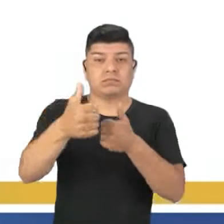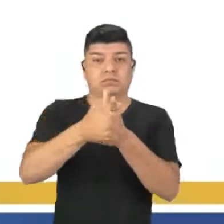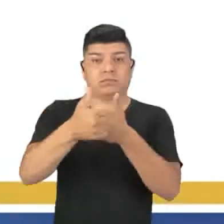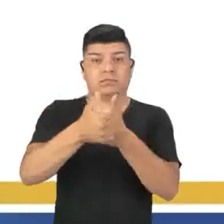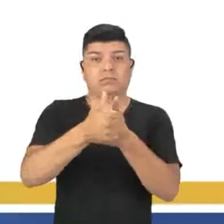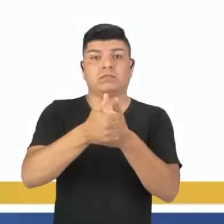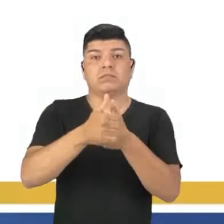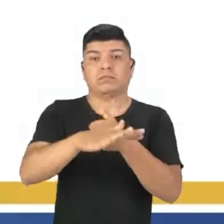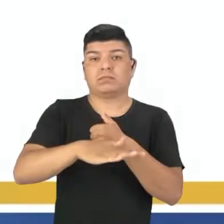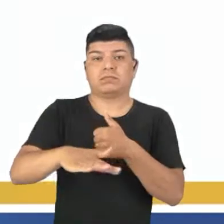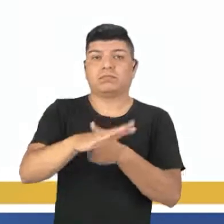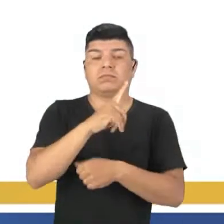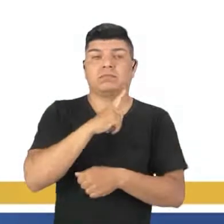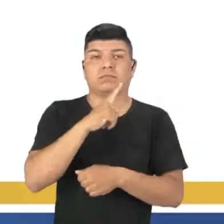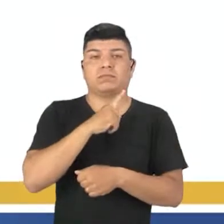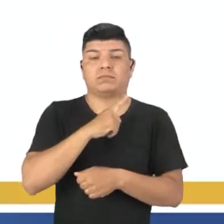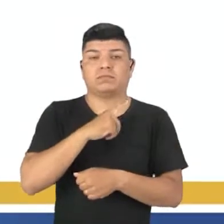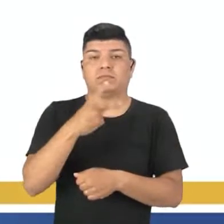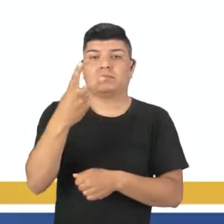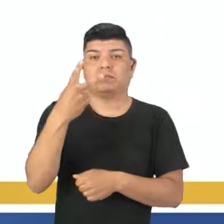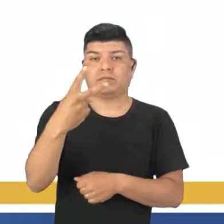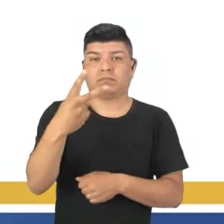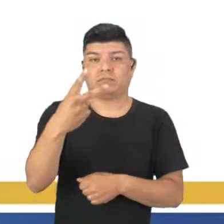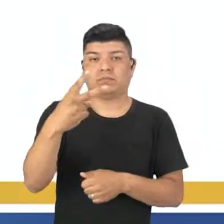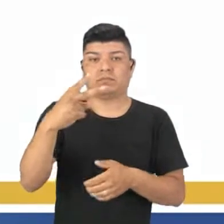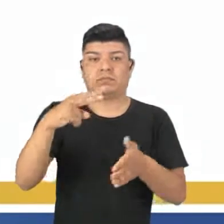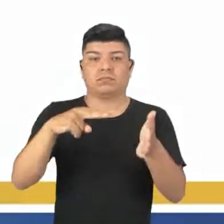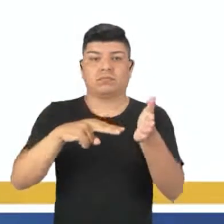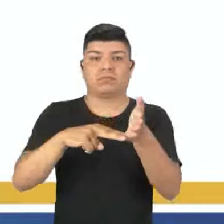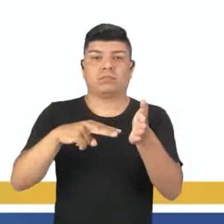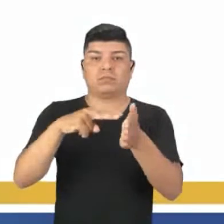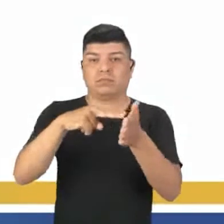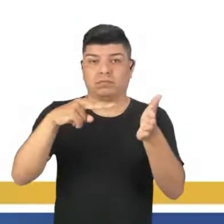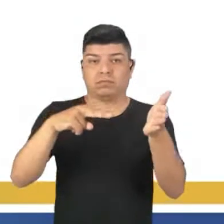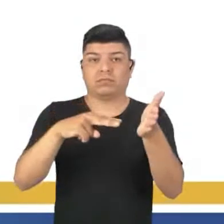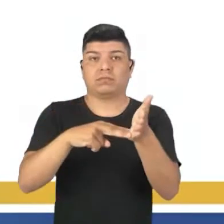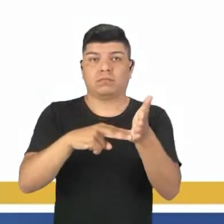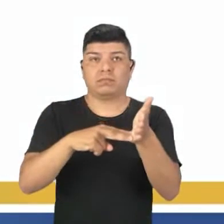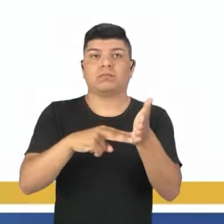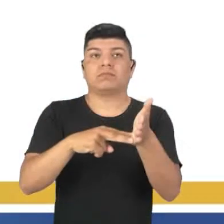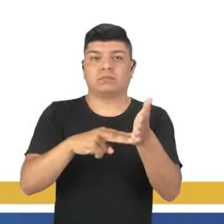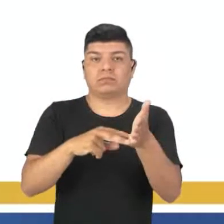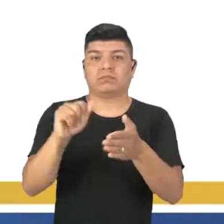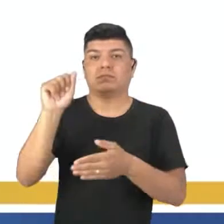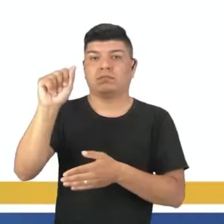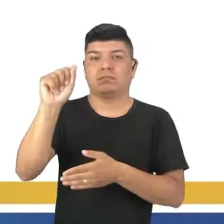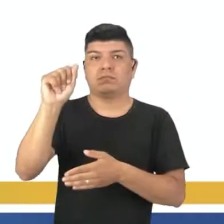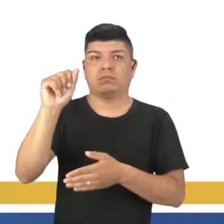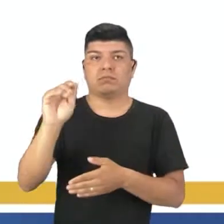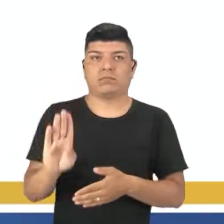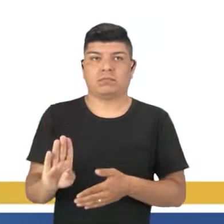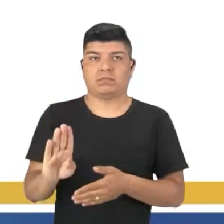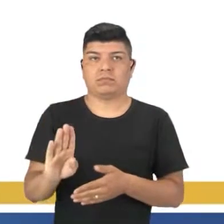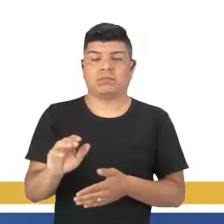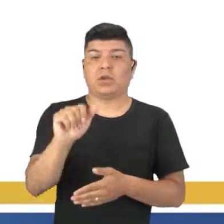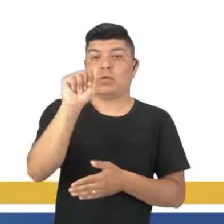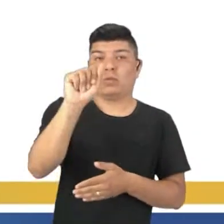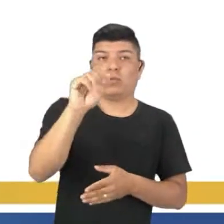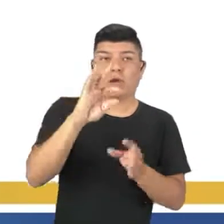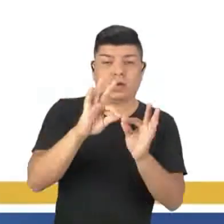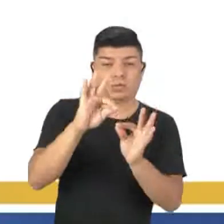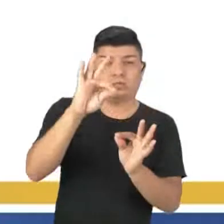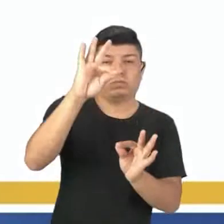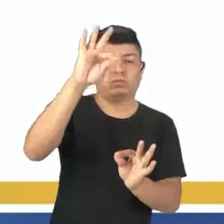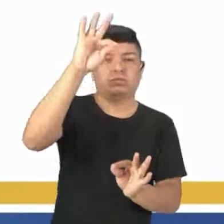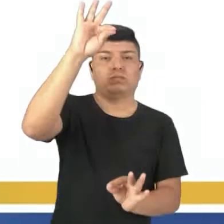Então, abaixo nós vamos ter aí dois prismas, né? O prisma A e o prisma B. Observe que o prisma A é reto, pois todas as arestas laterais